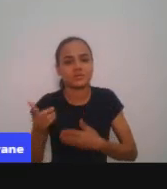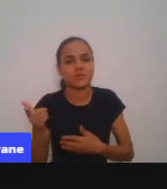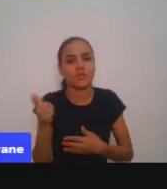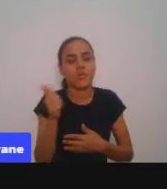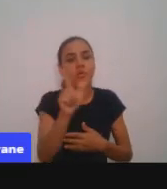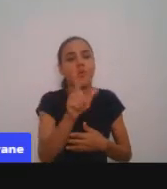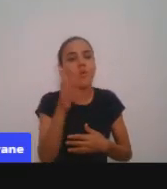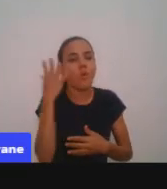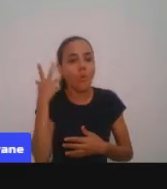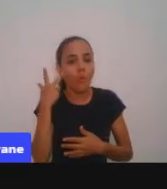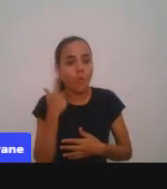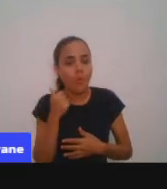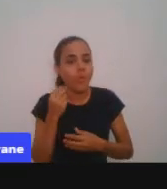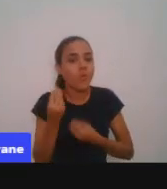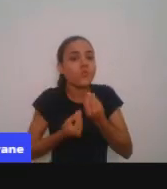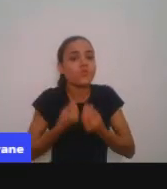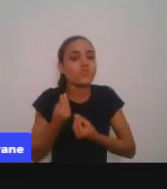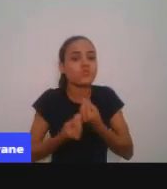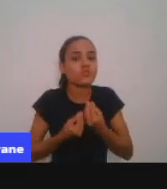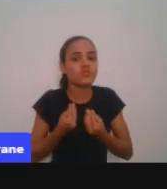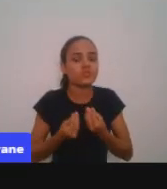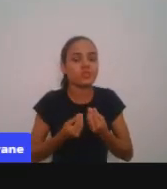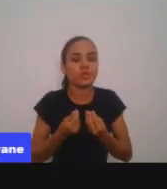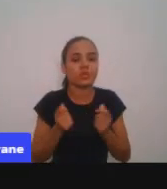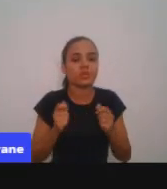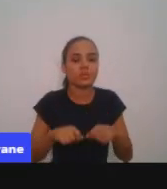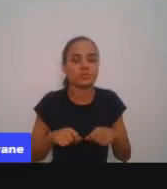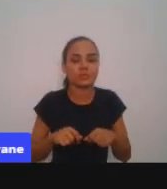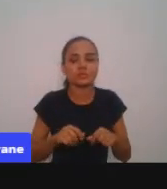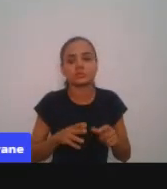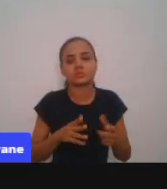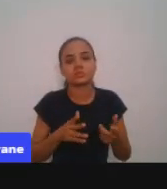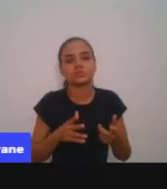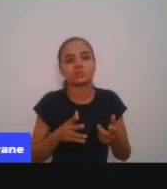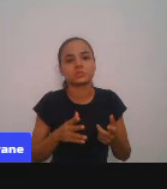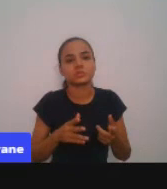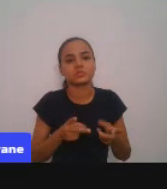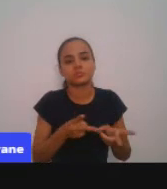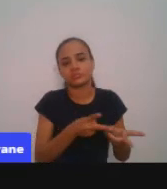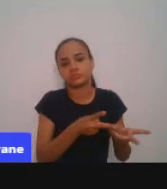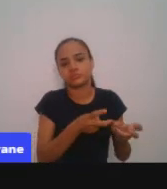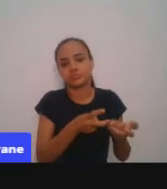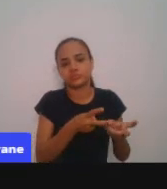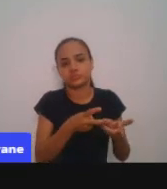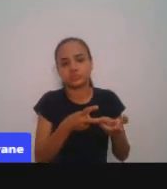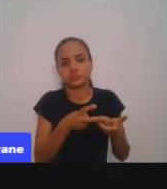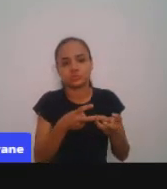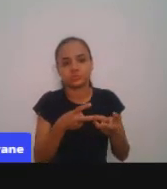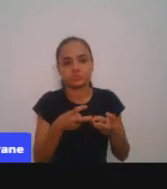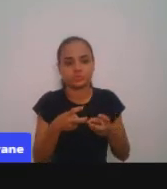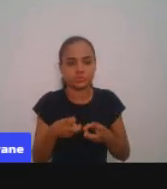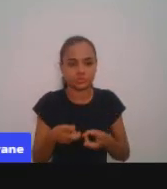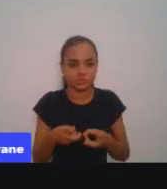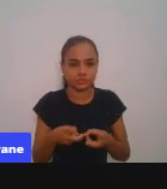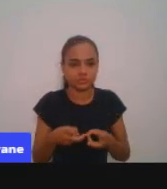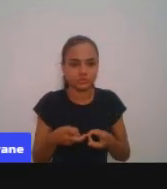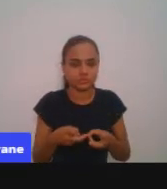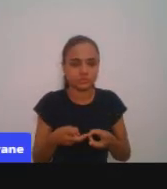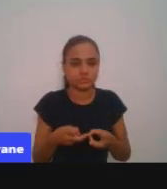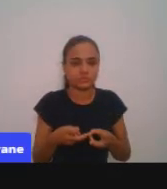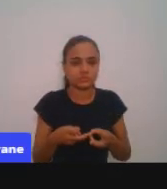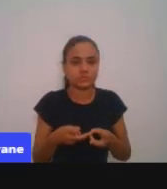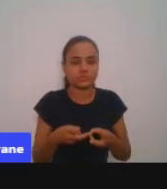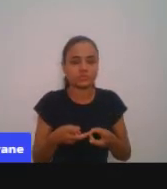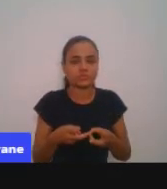que ela faça explorações? É um dos direitos que eu acredito ser o principal, um dos principais, é a questão de permitir que as crianças